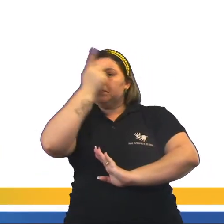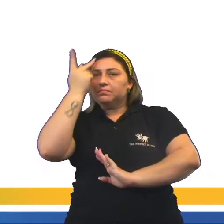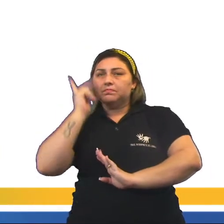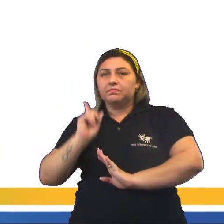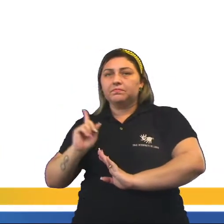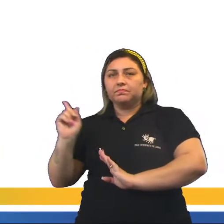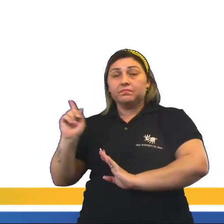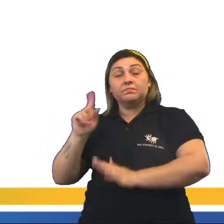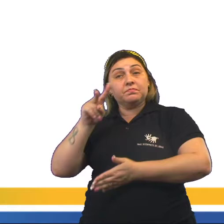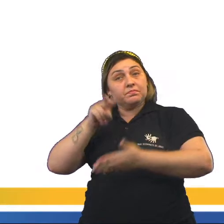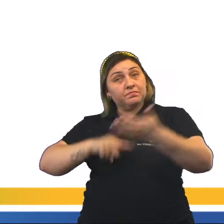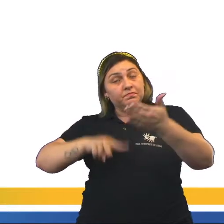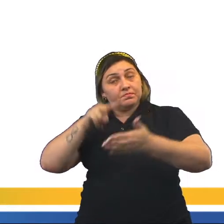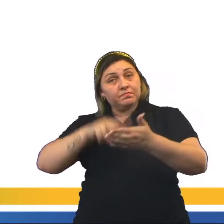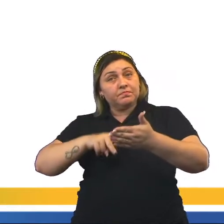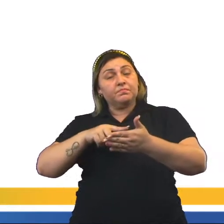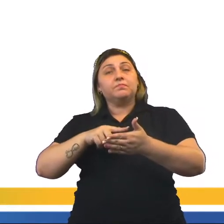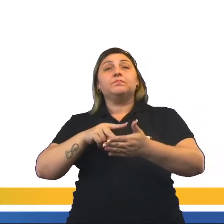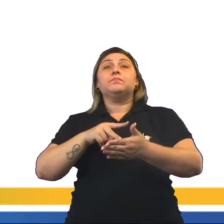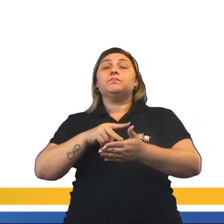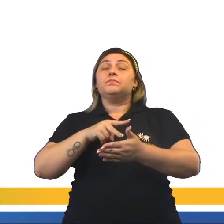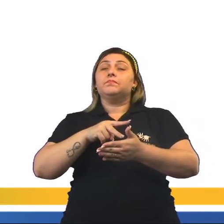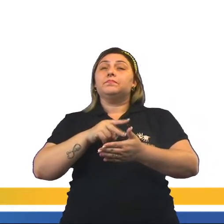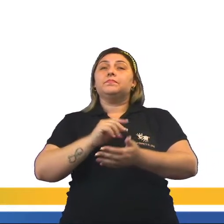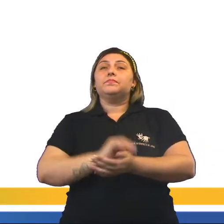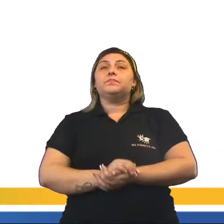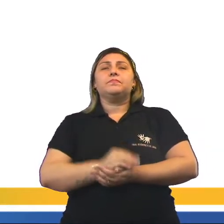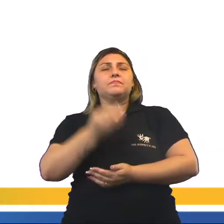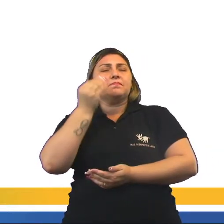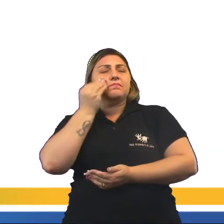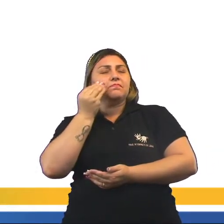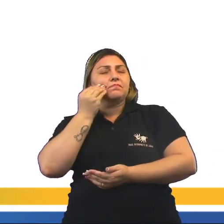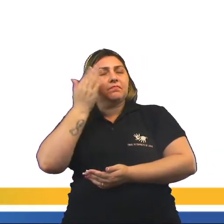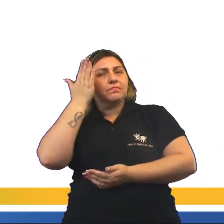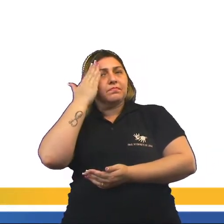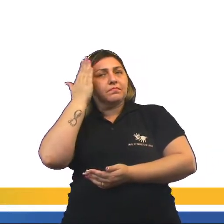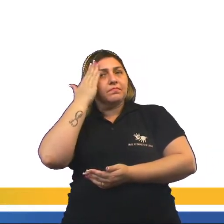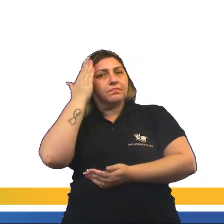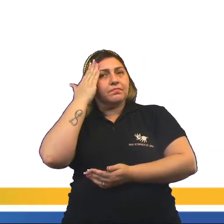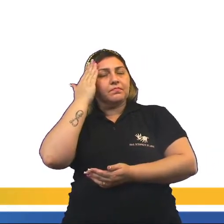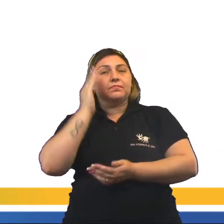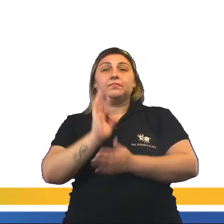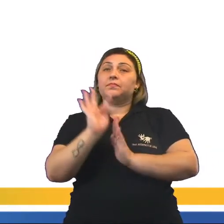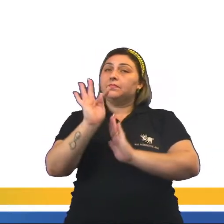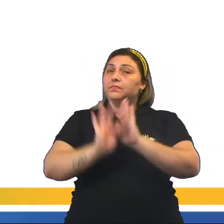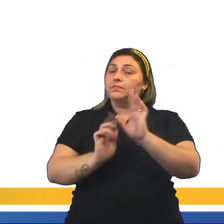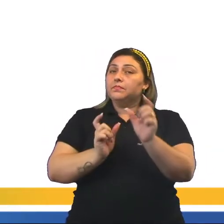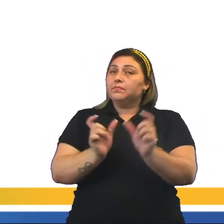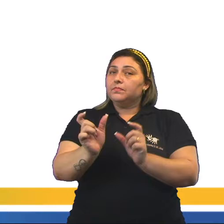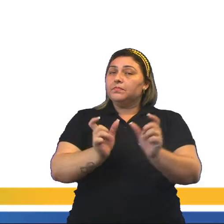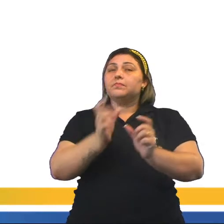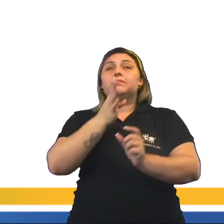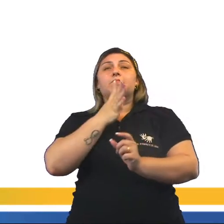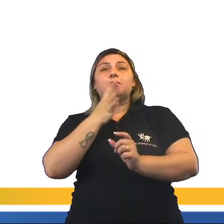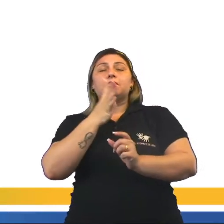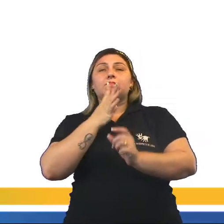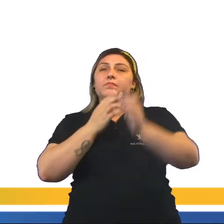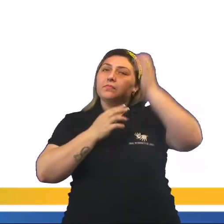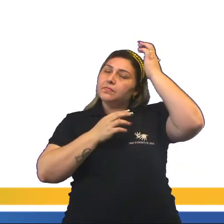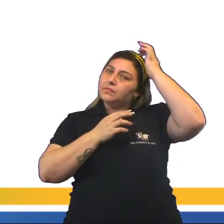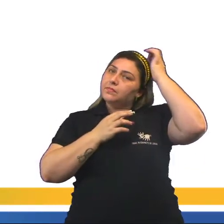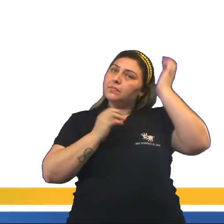pessoa. Eu vou ler para vocês. Enquanto eu faço a leitura, tentem identificar no meio desse texto palavras conhecidas,